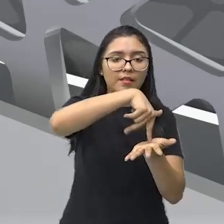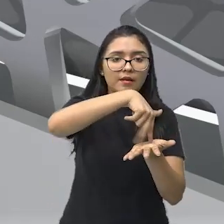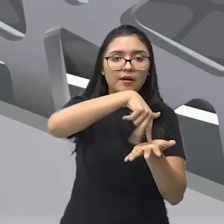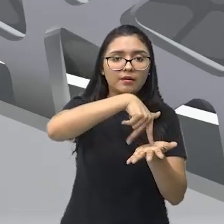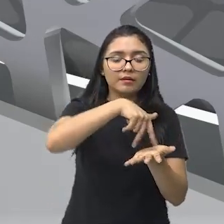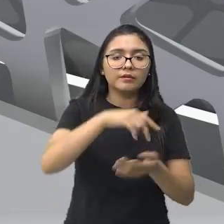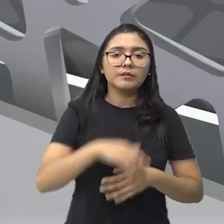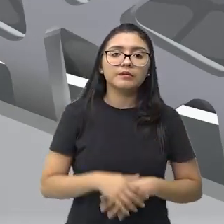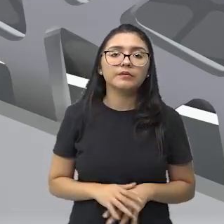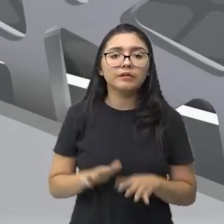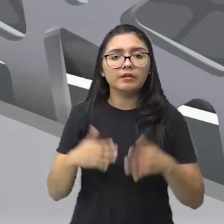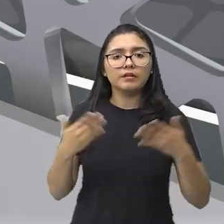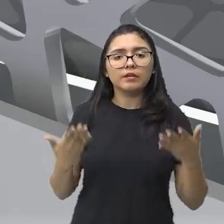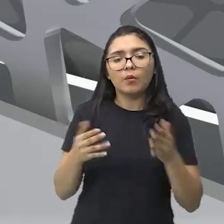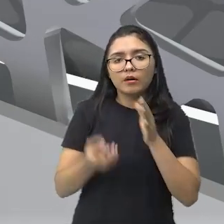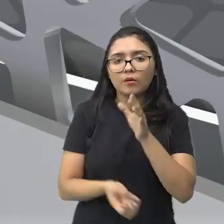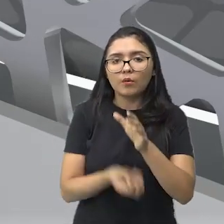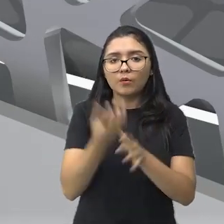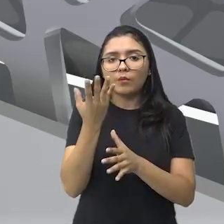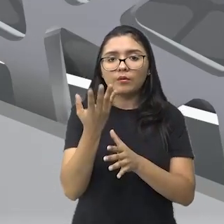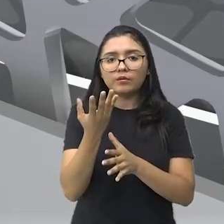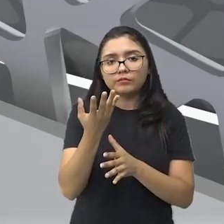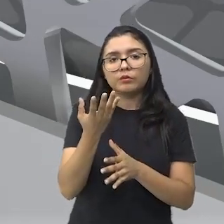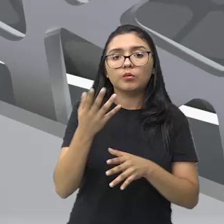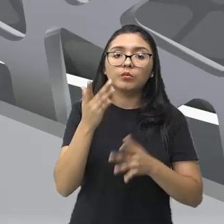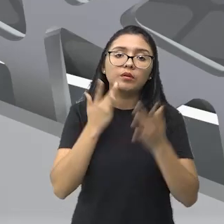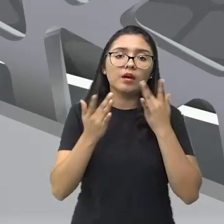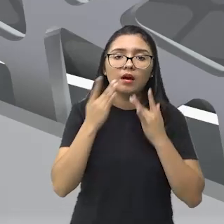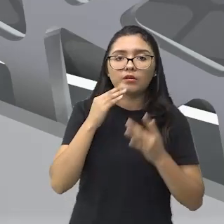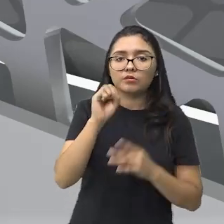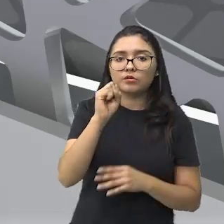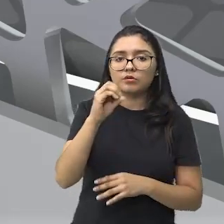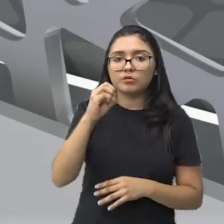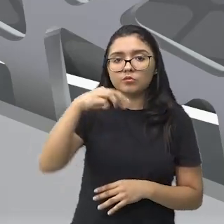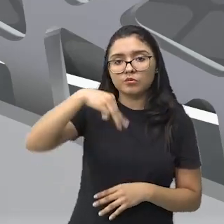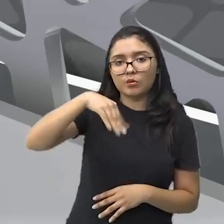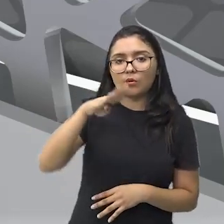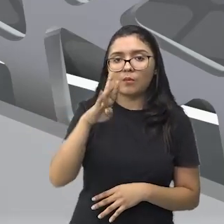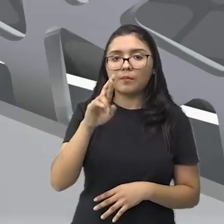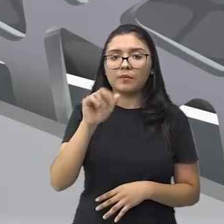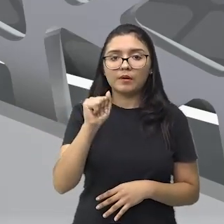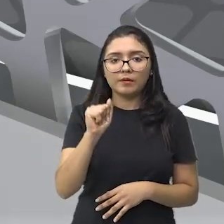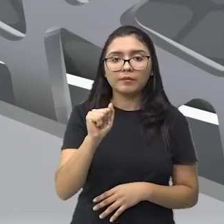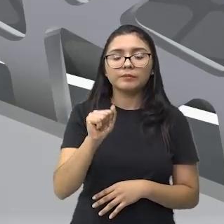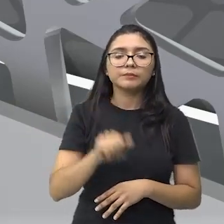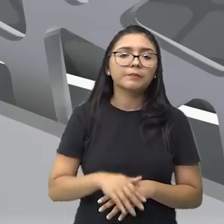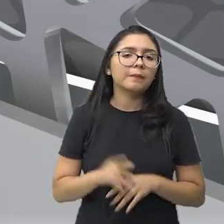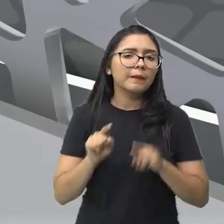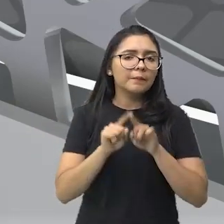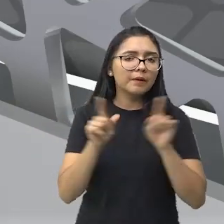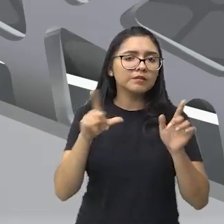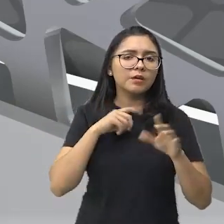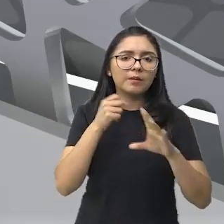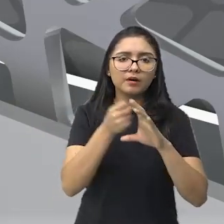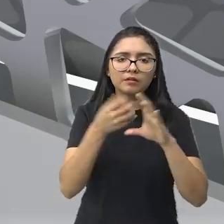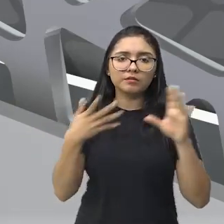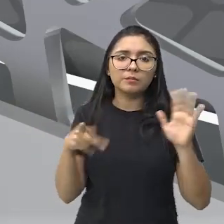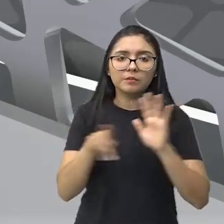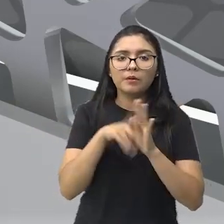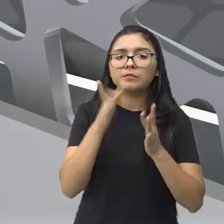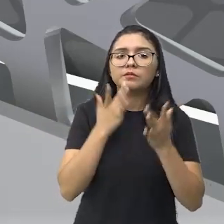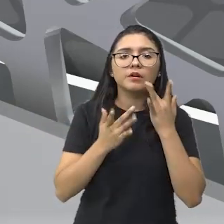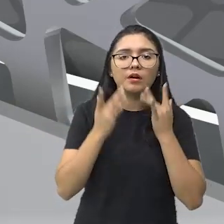para representar. E assim surge o teatro de sombra. Mas existe uma forma de teatralidade que ela